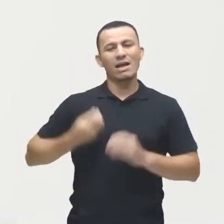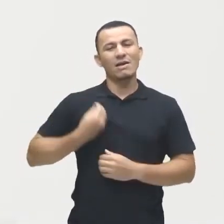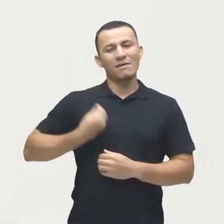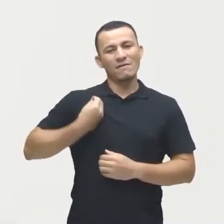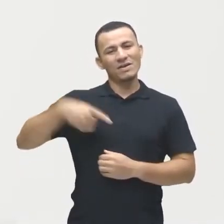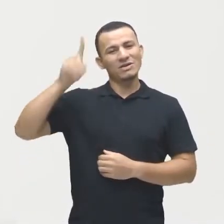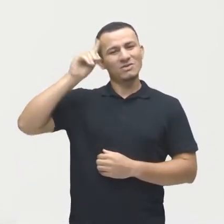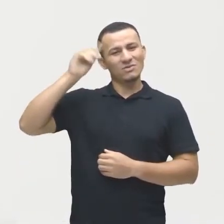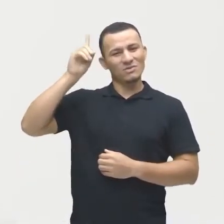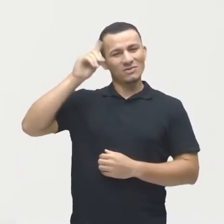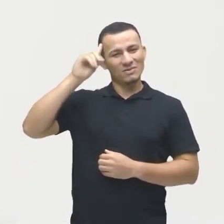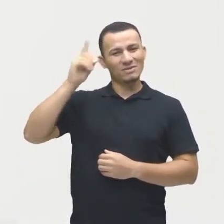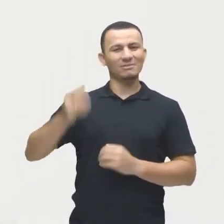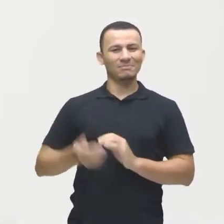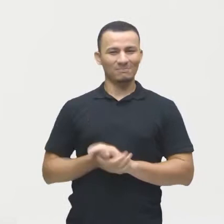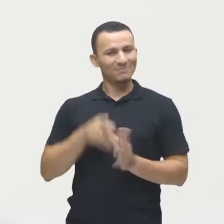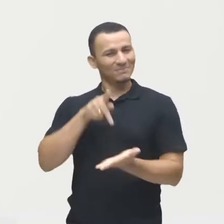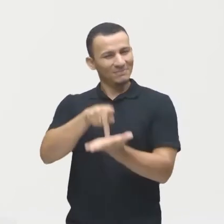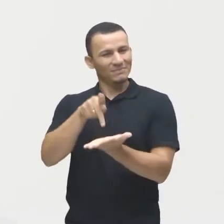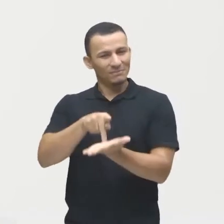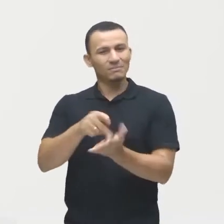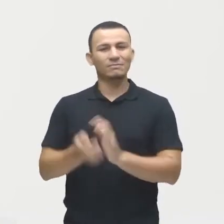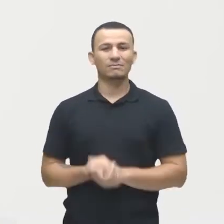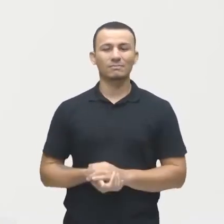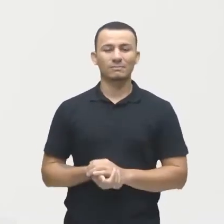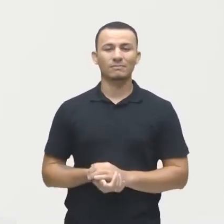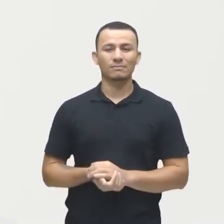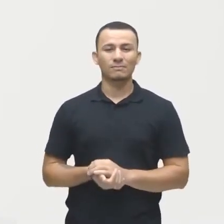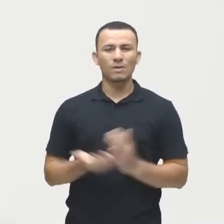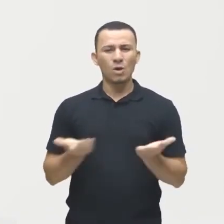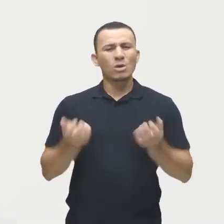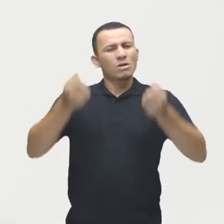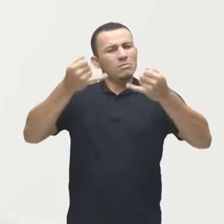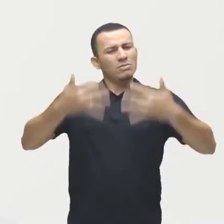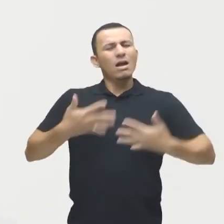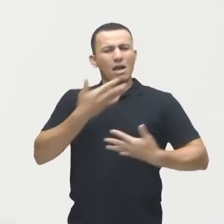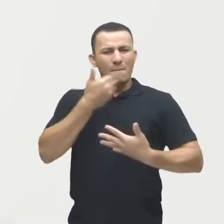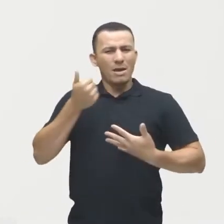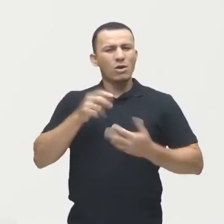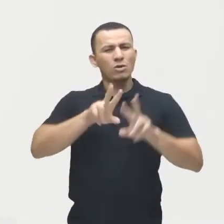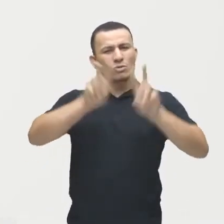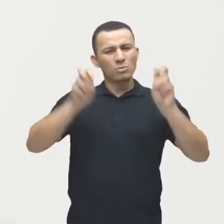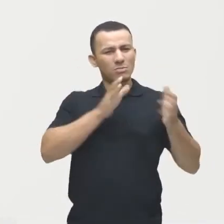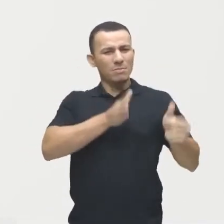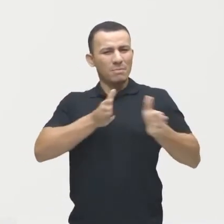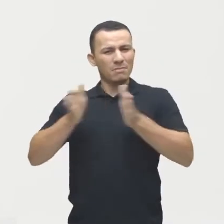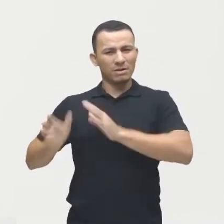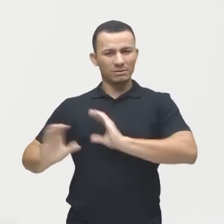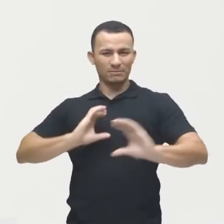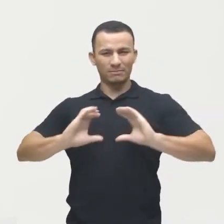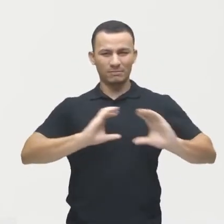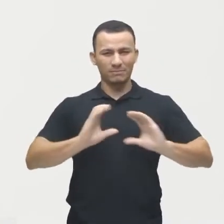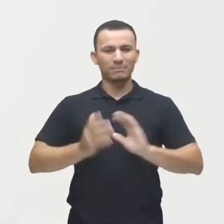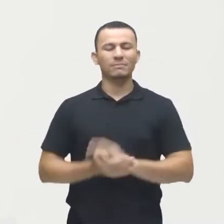no nosso dia a dia, não é verdade? Mas hoje a gente vai entender mais esse processo. Vamos lá?